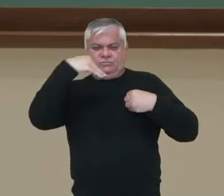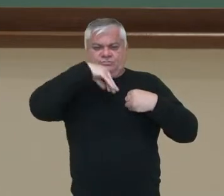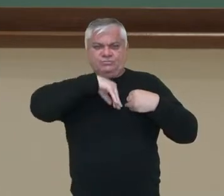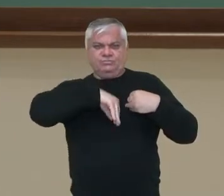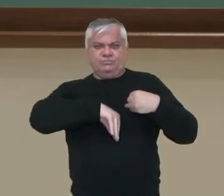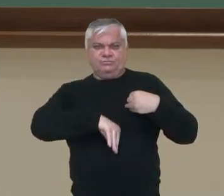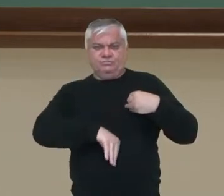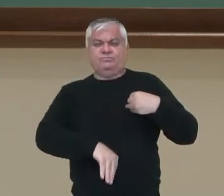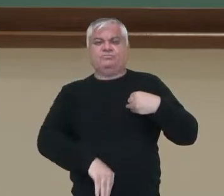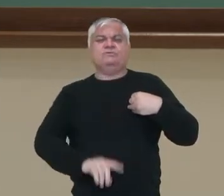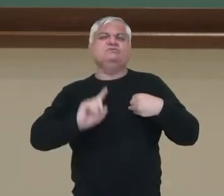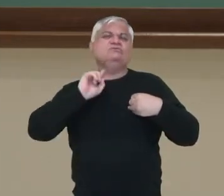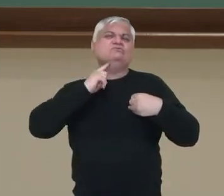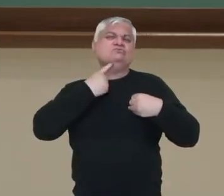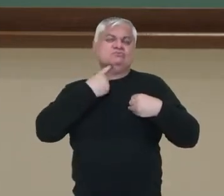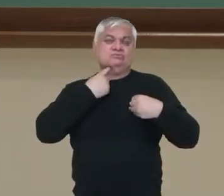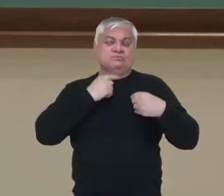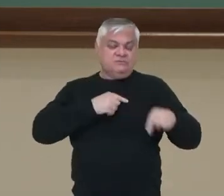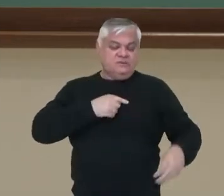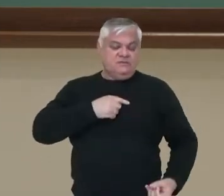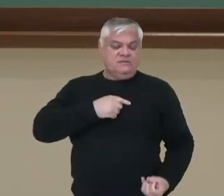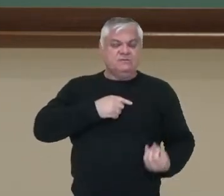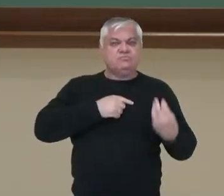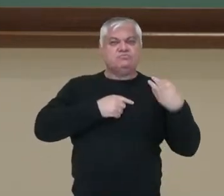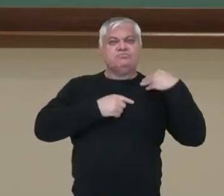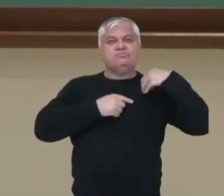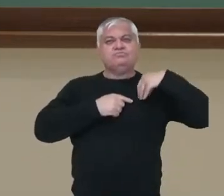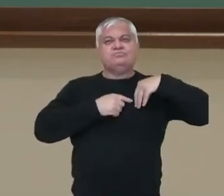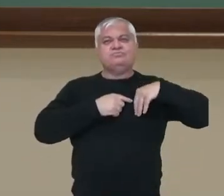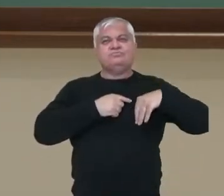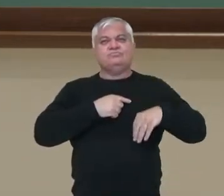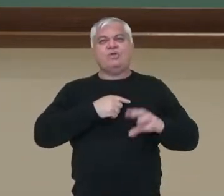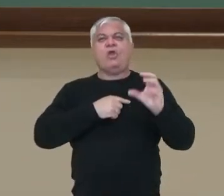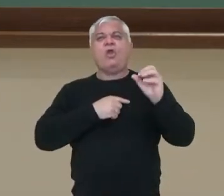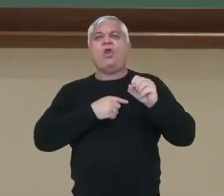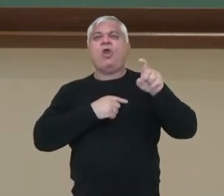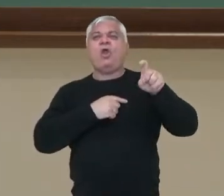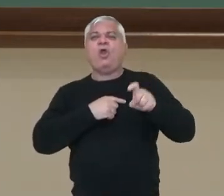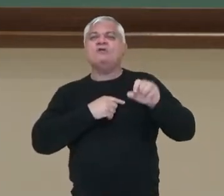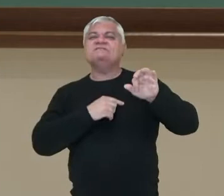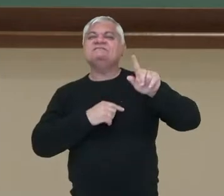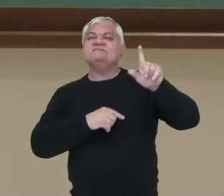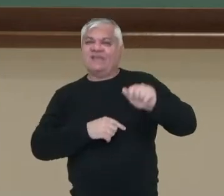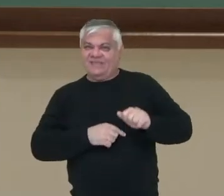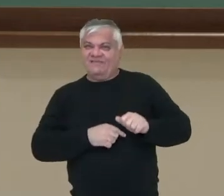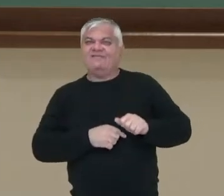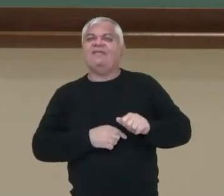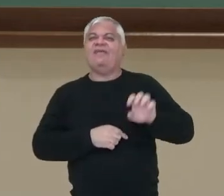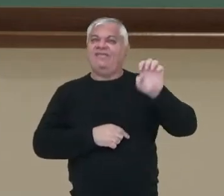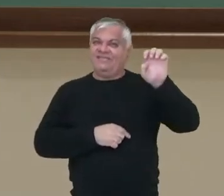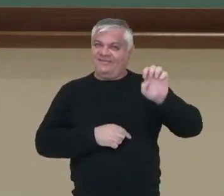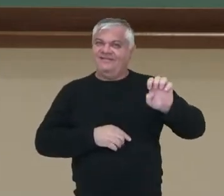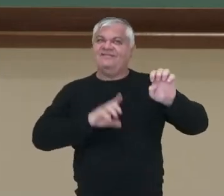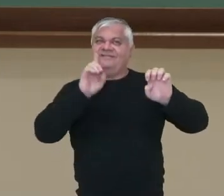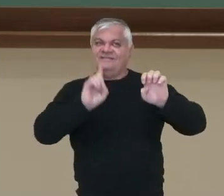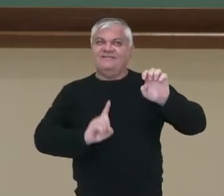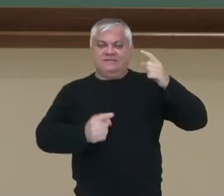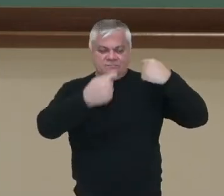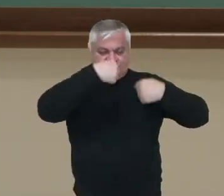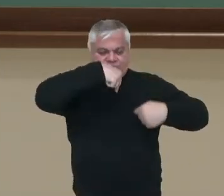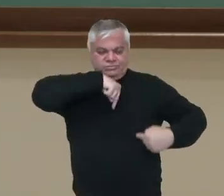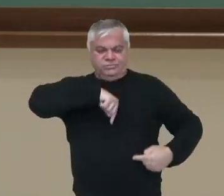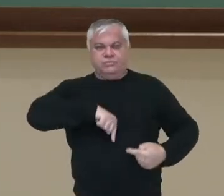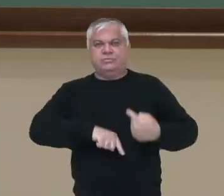em gás carbônico e do lado esquerdo, o sangue rico em oxigênio. A gente costuma colocar essas imagens com